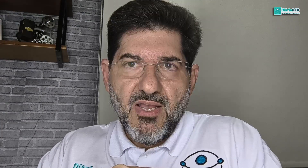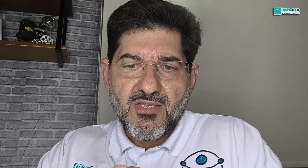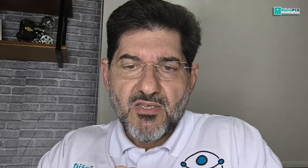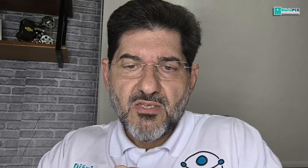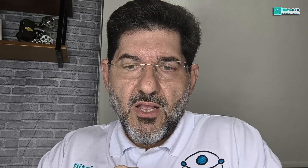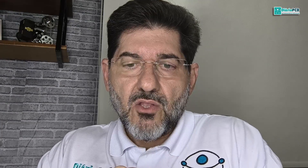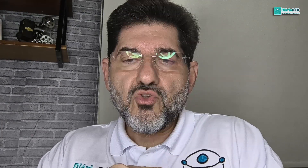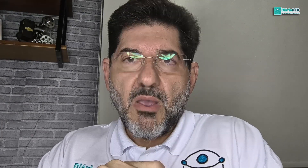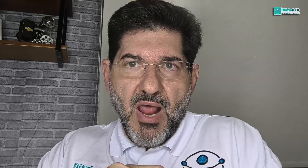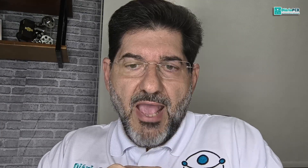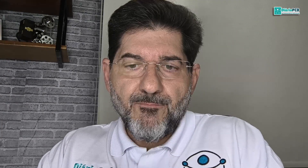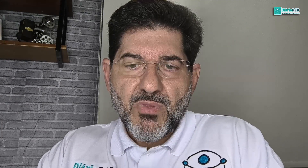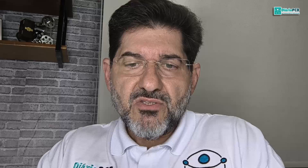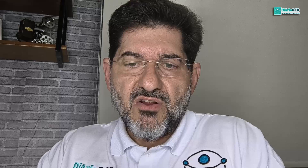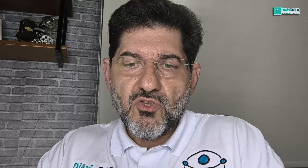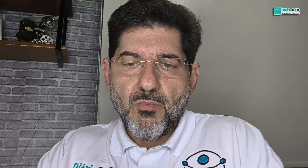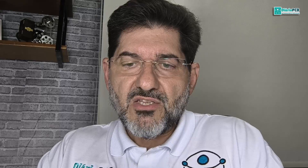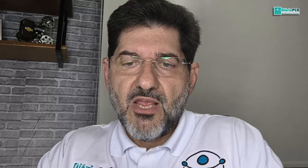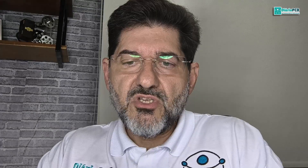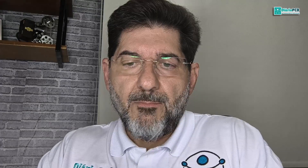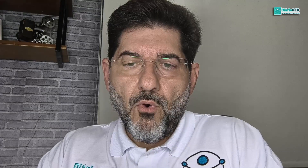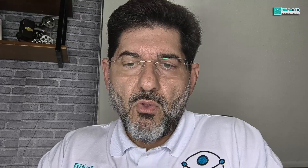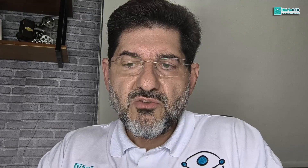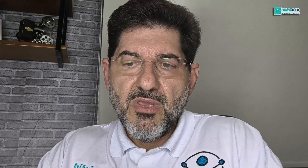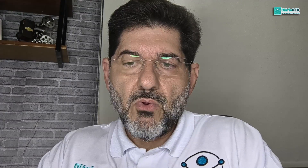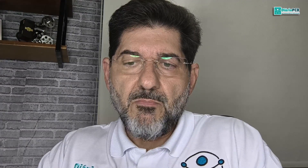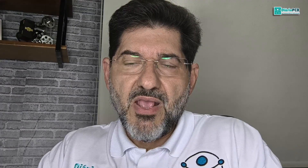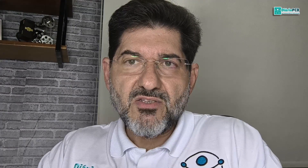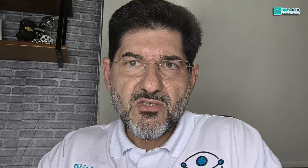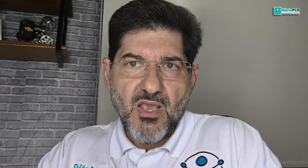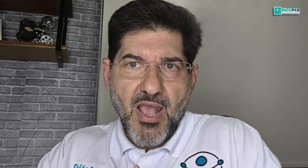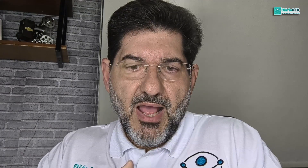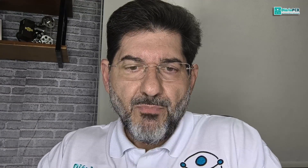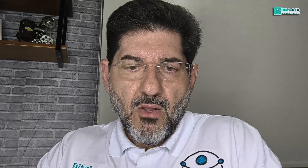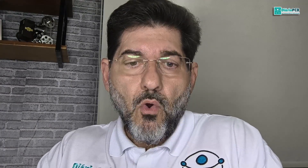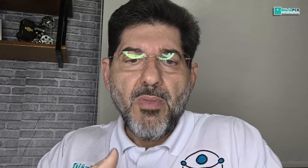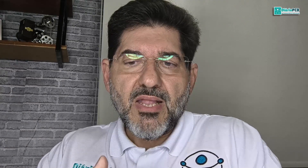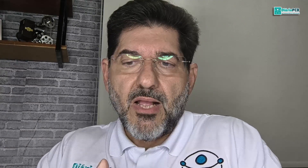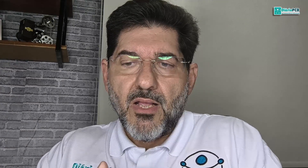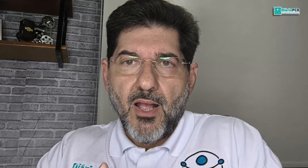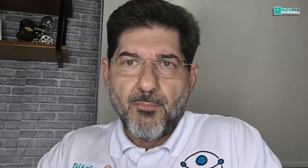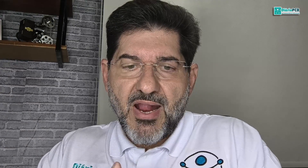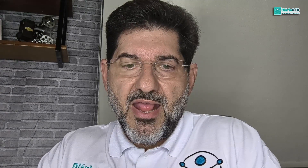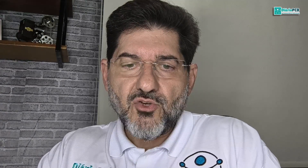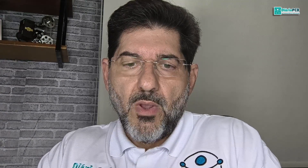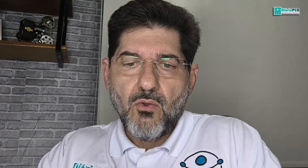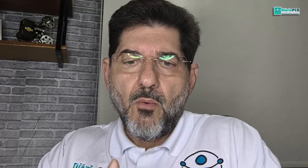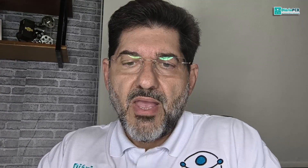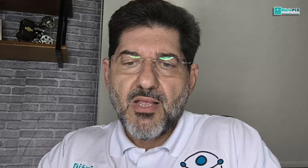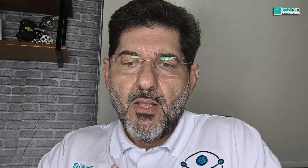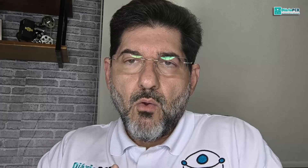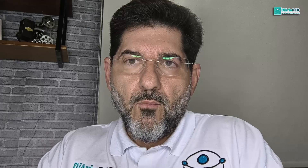e Finanças do SEBRAE, Serviço Brasileiro de Apoio às Microempresas, que ela comenta, a Margarete